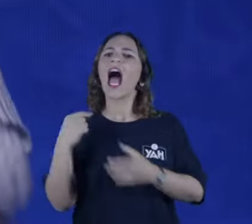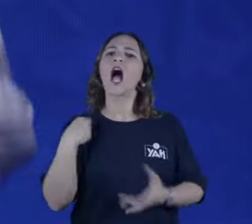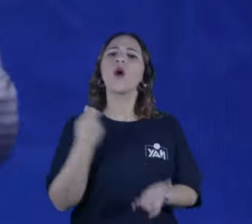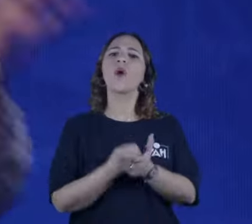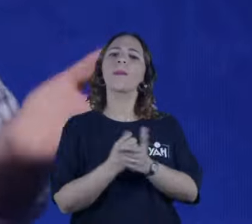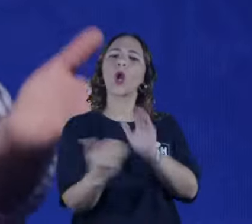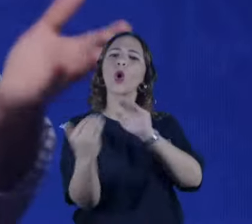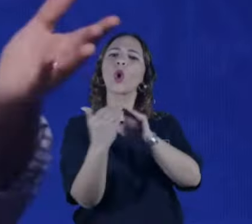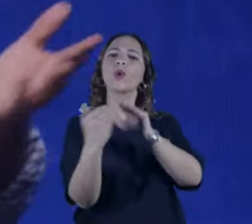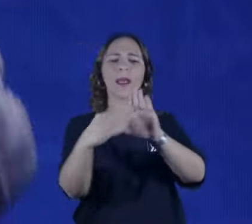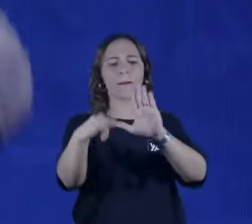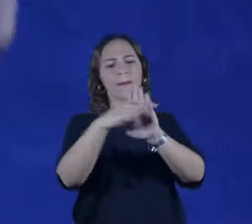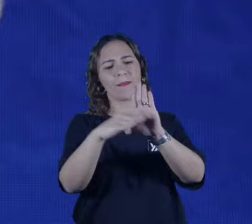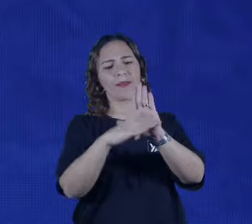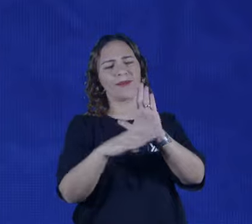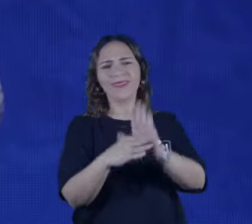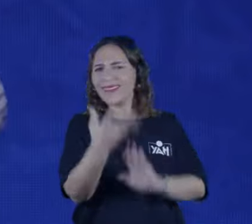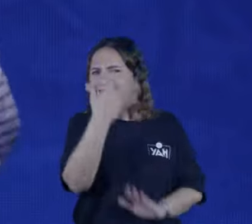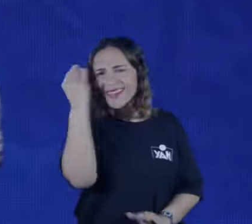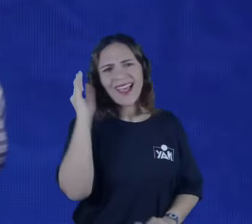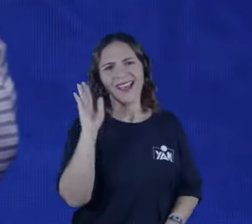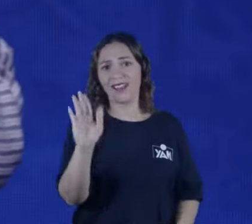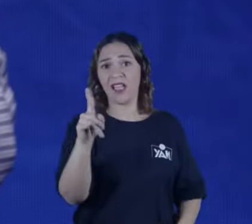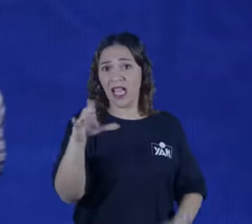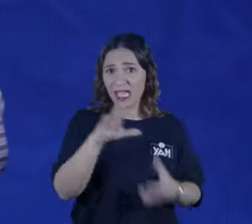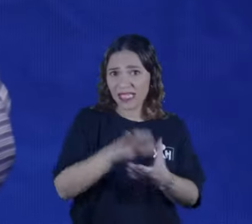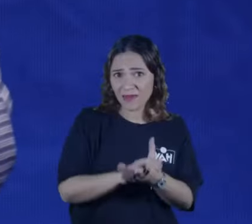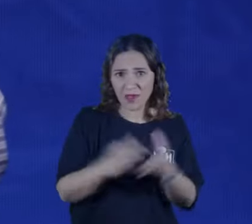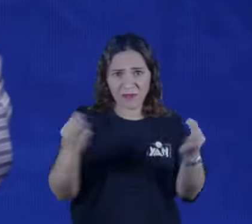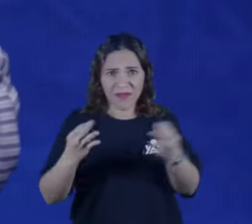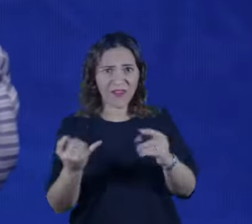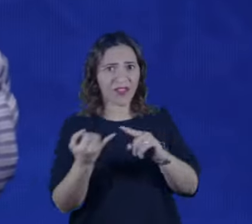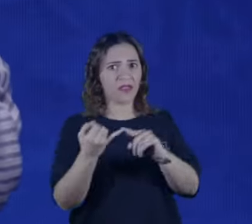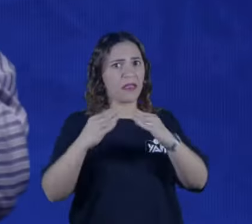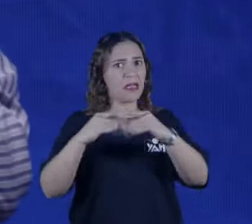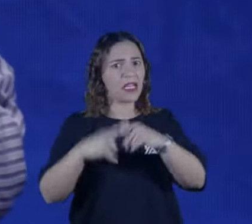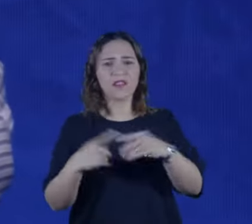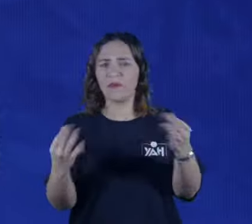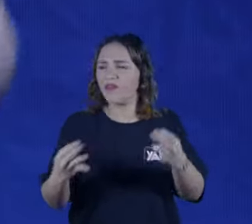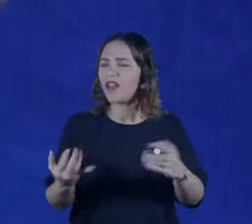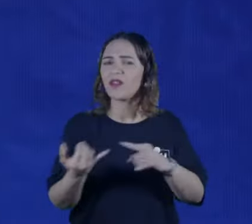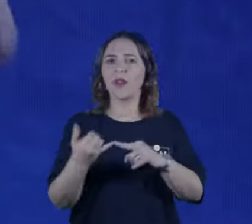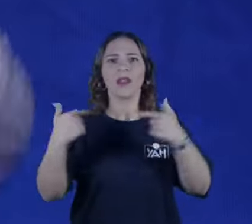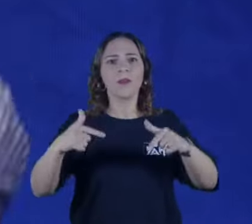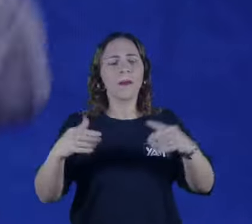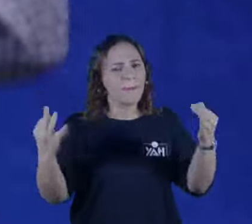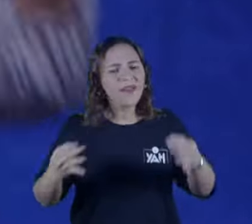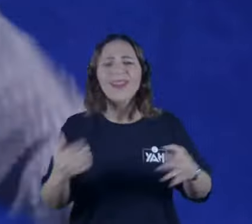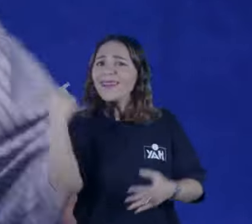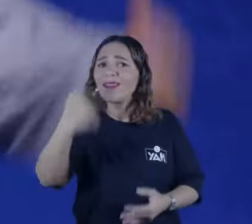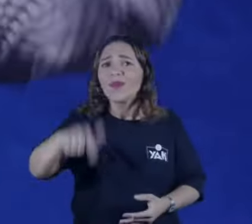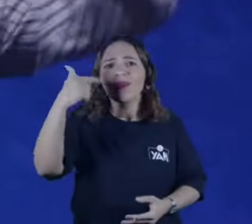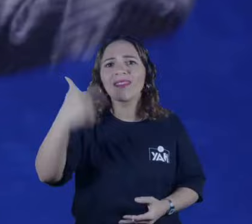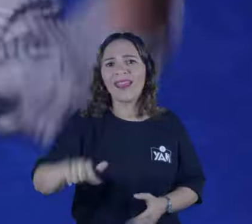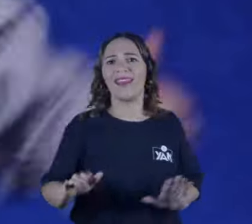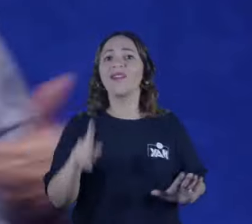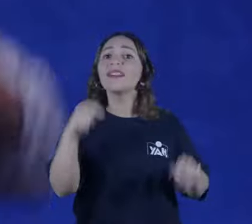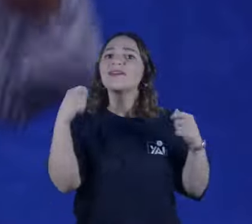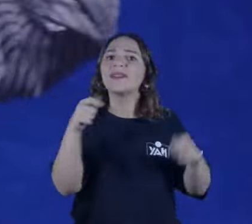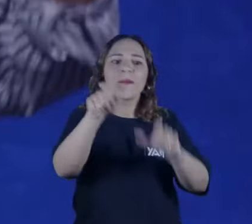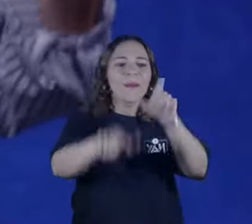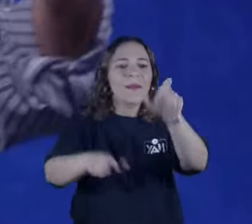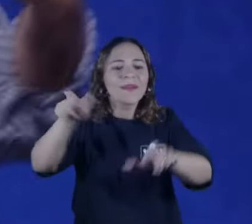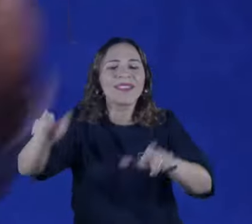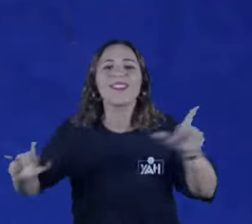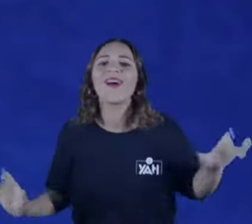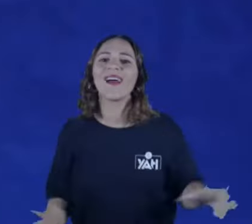tudo que tem lá. Esquece, meu irmão, você não vai viver num casamento, você não vai viver numa igreja, você não vai viver num trabalho. Você precisa de